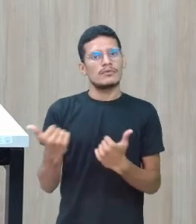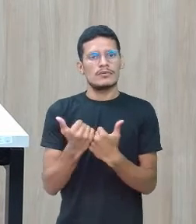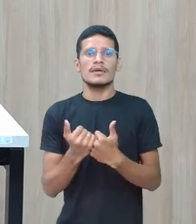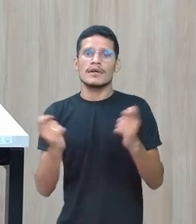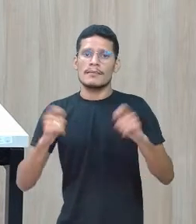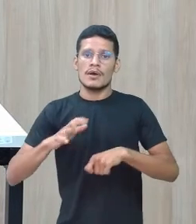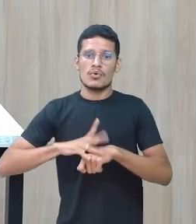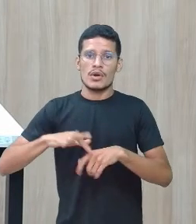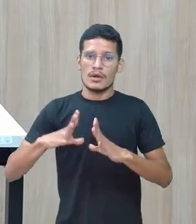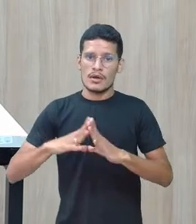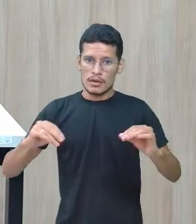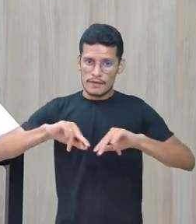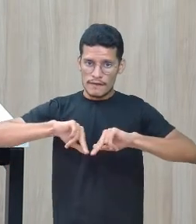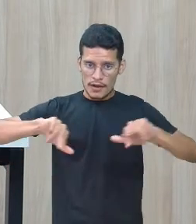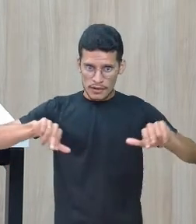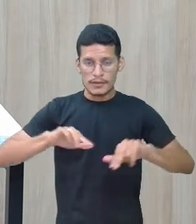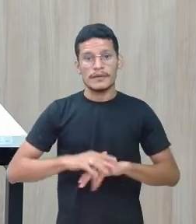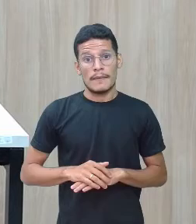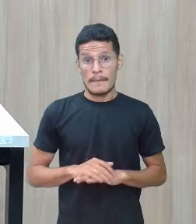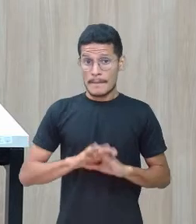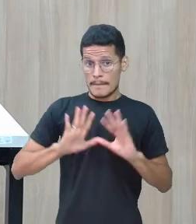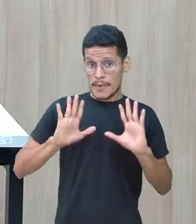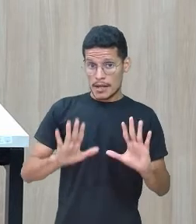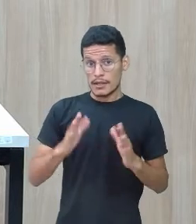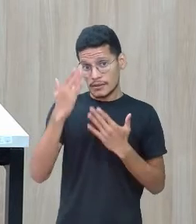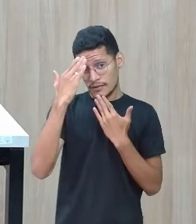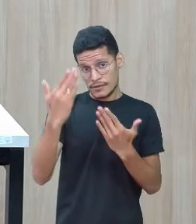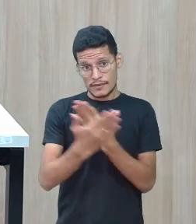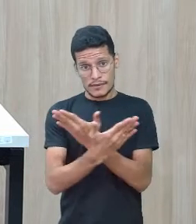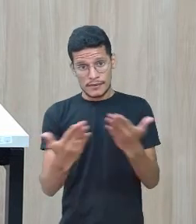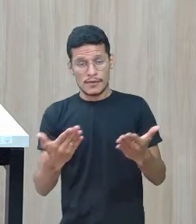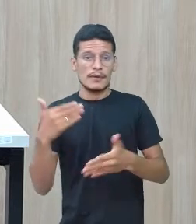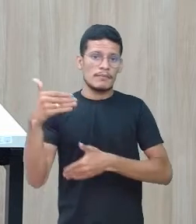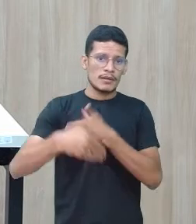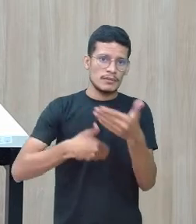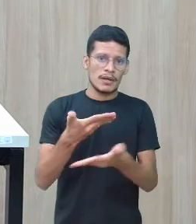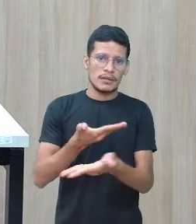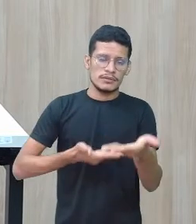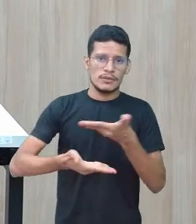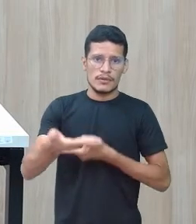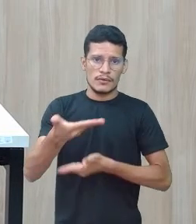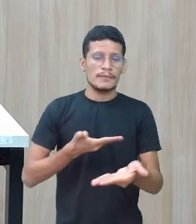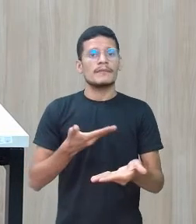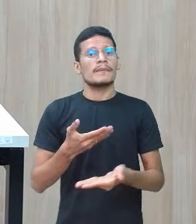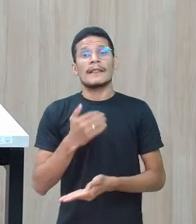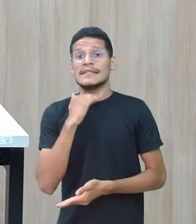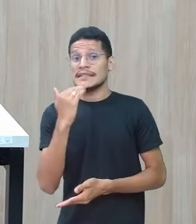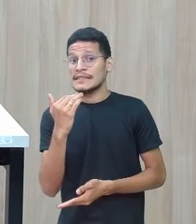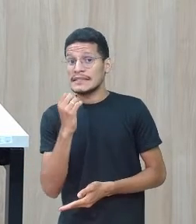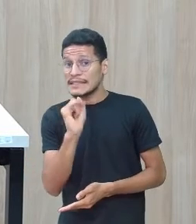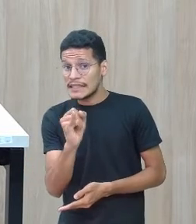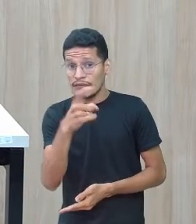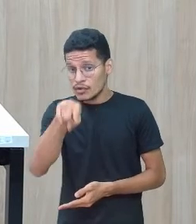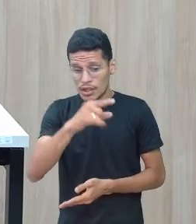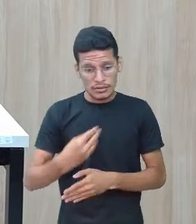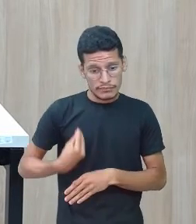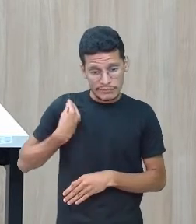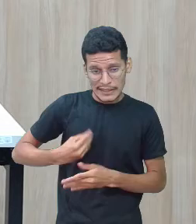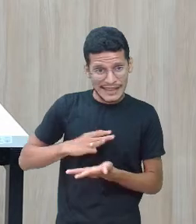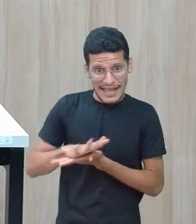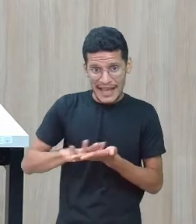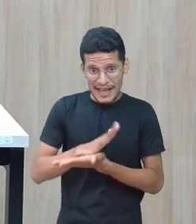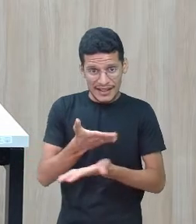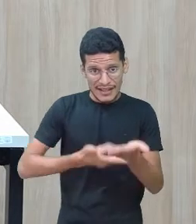curar uma série de doenças. Mas agradeço muito a vocês essa interação. Sem vocês interagindo